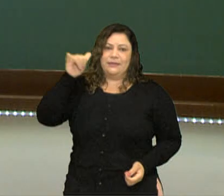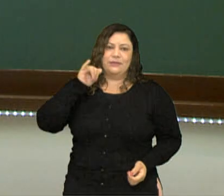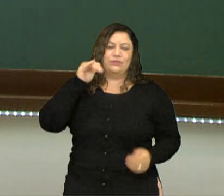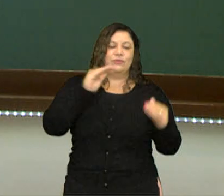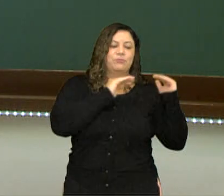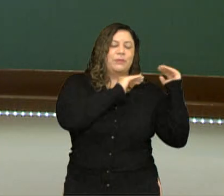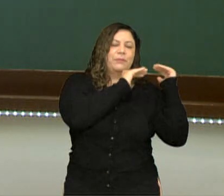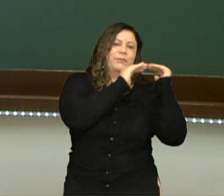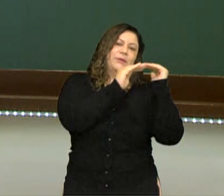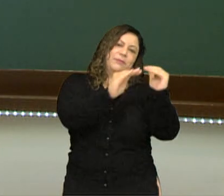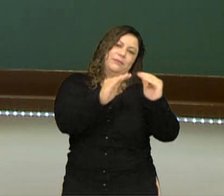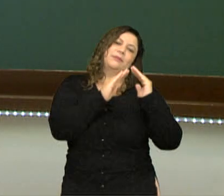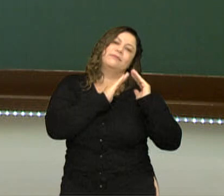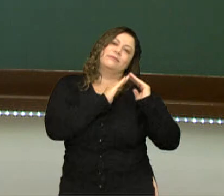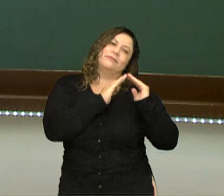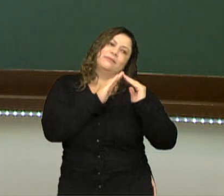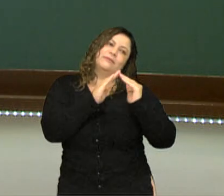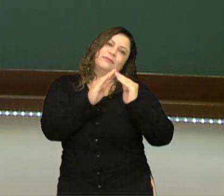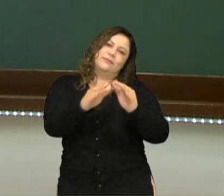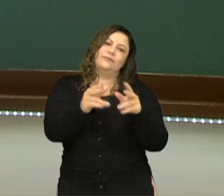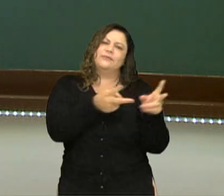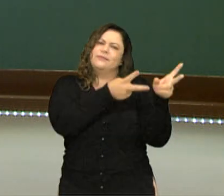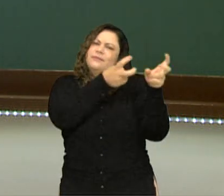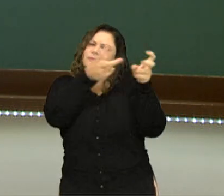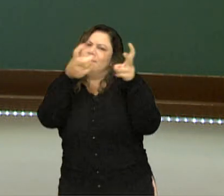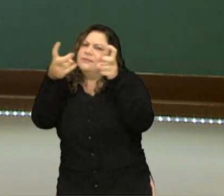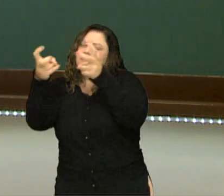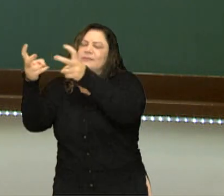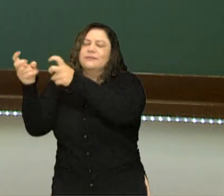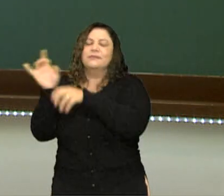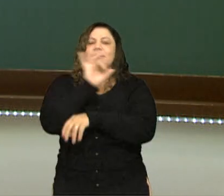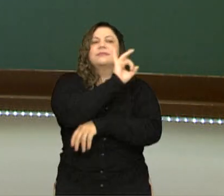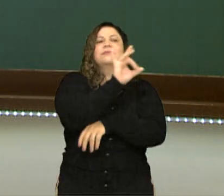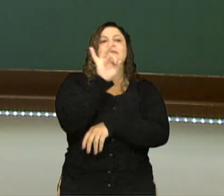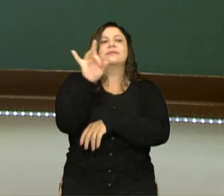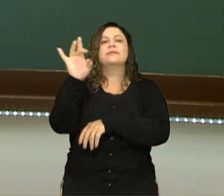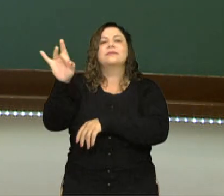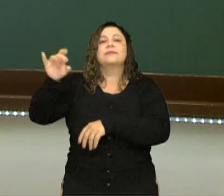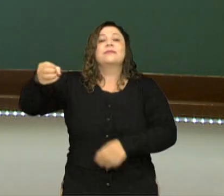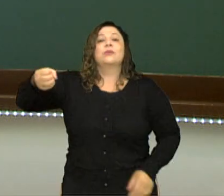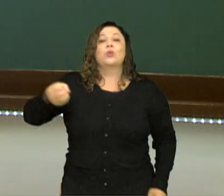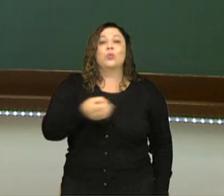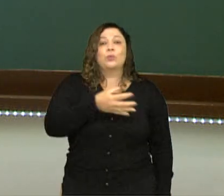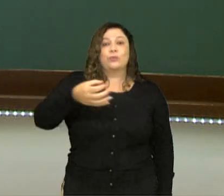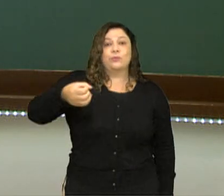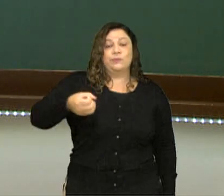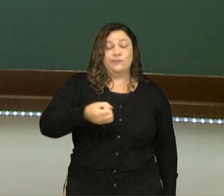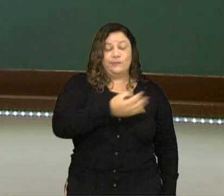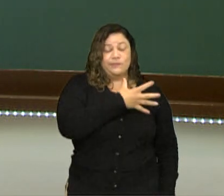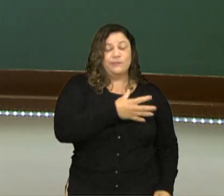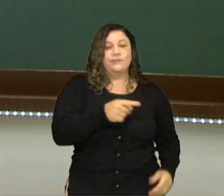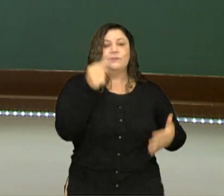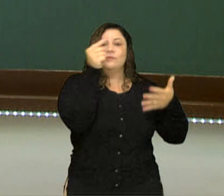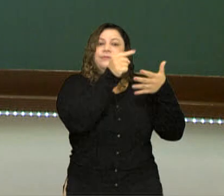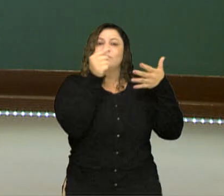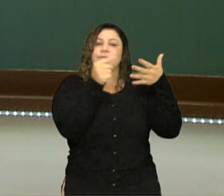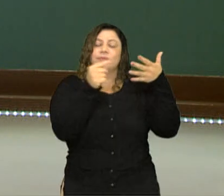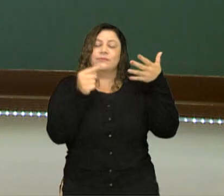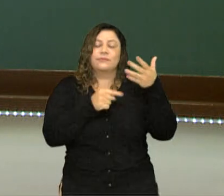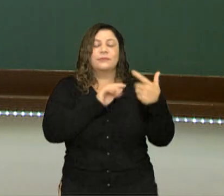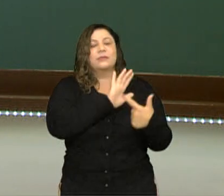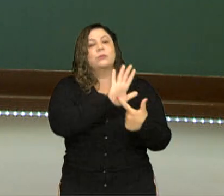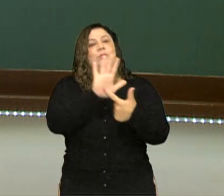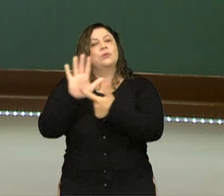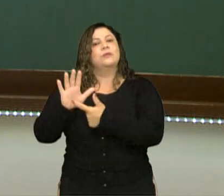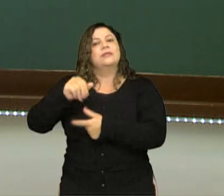casas. E cada quadro que eu vou analisando, eu tenho novos elementos aqui que vão mostrando que essa área